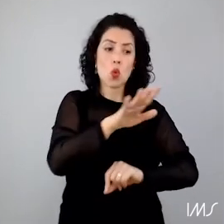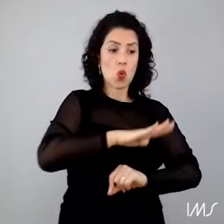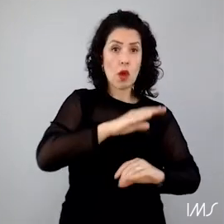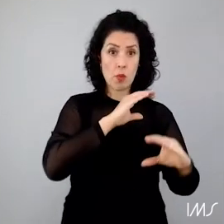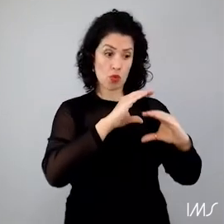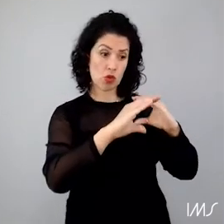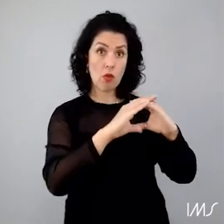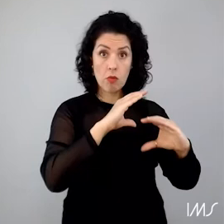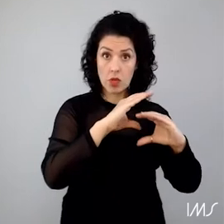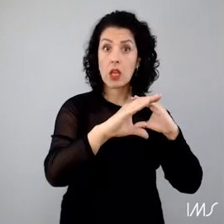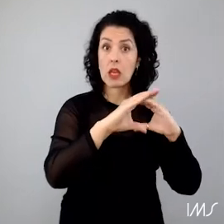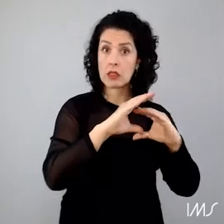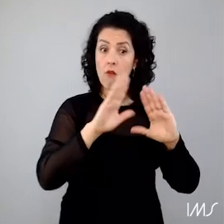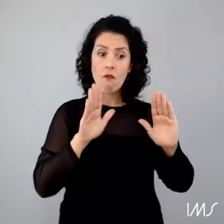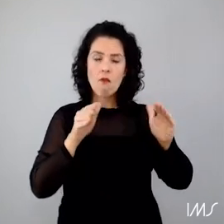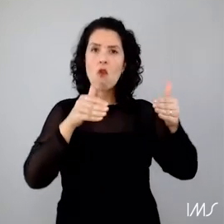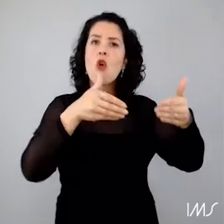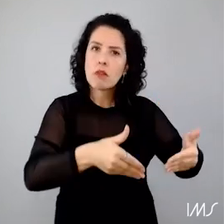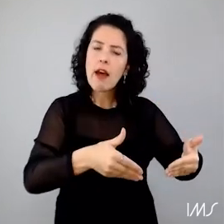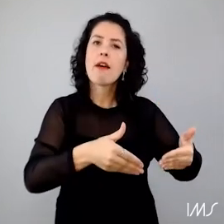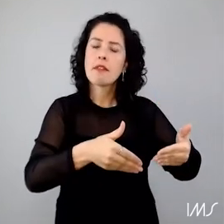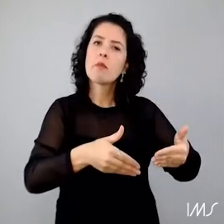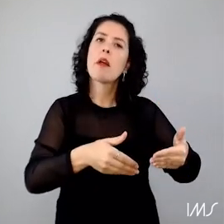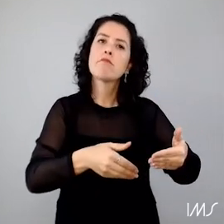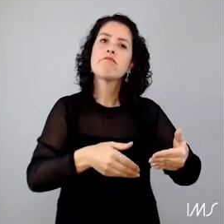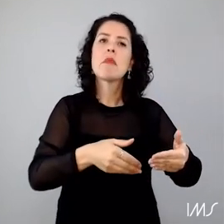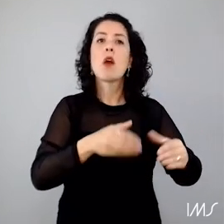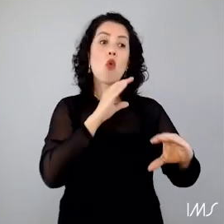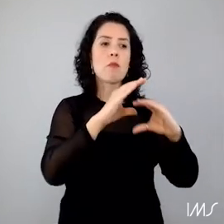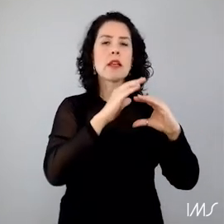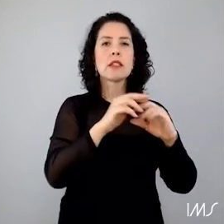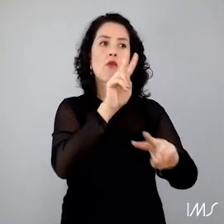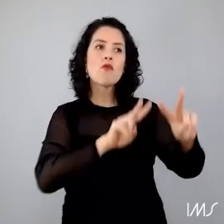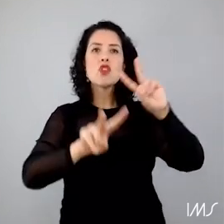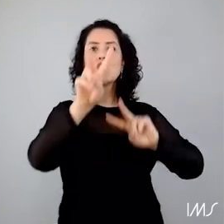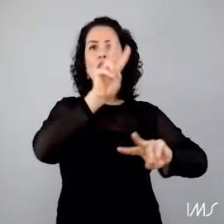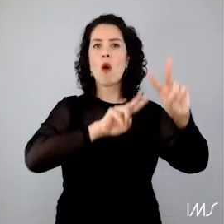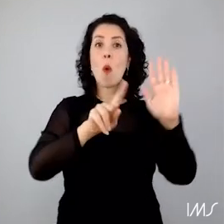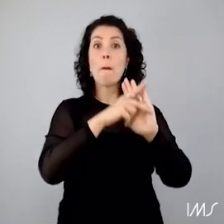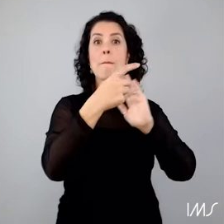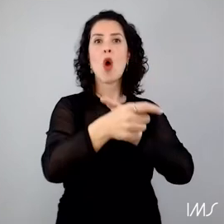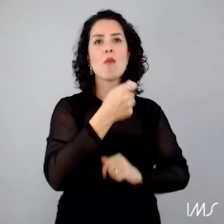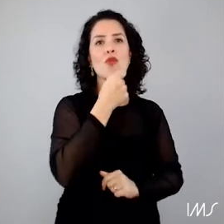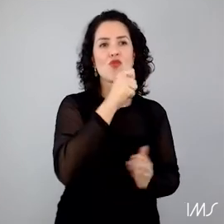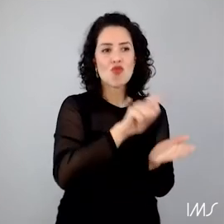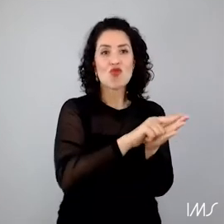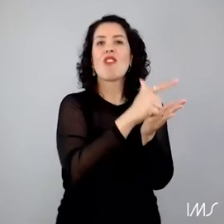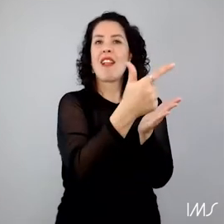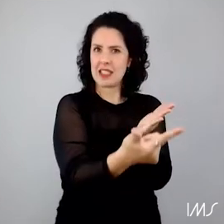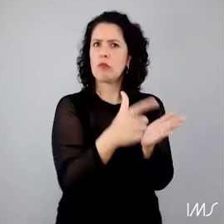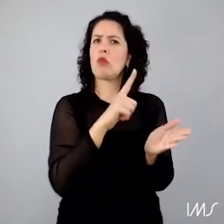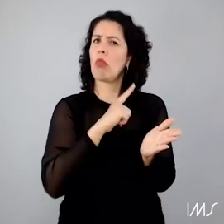comunicação e da fotografia voltada para a comunicação visual de massa, né? O fotojornalismo, a gente tem